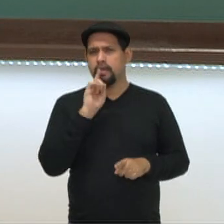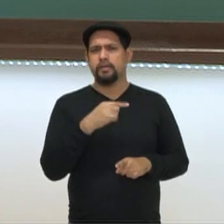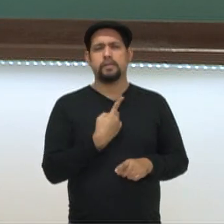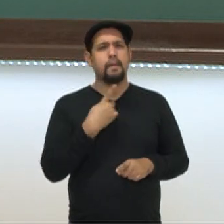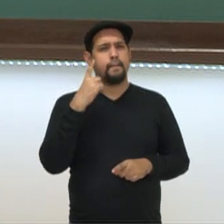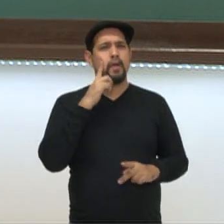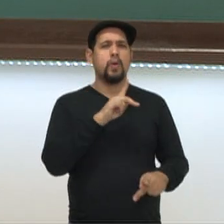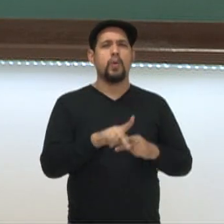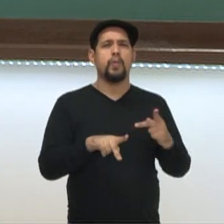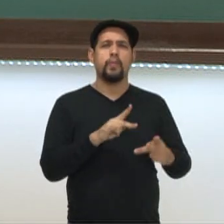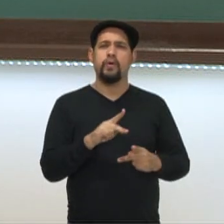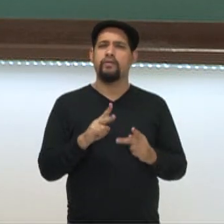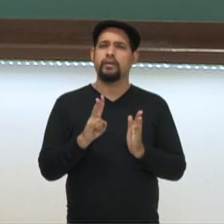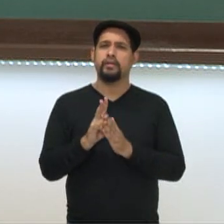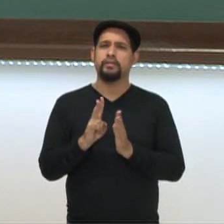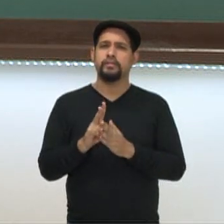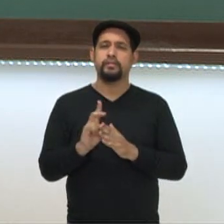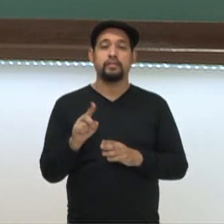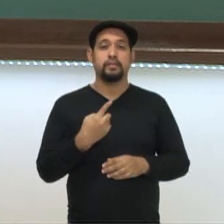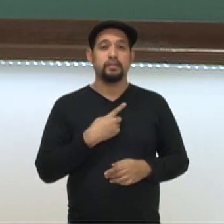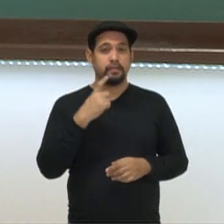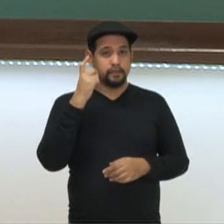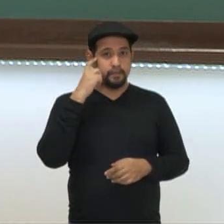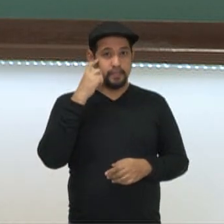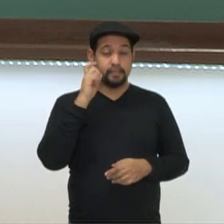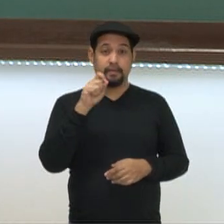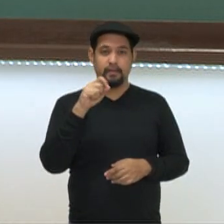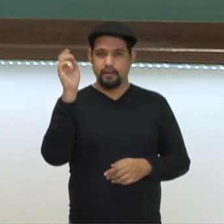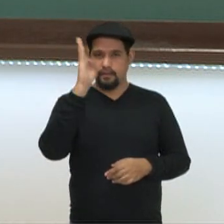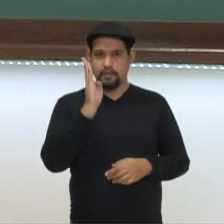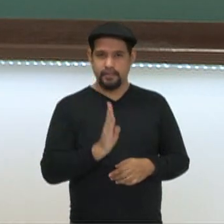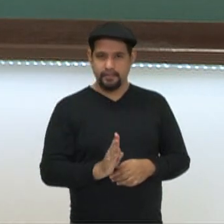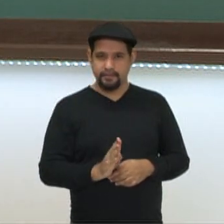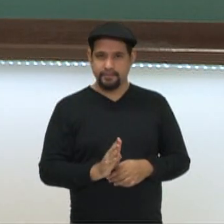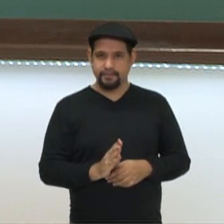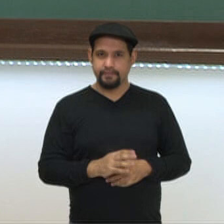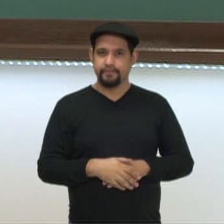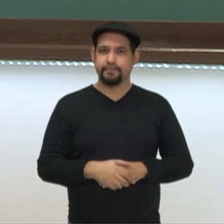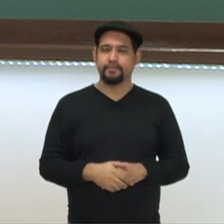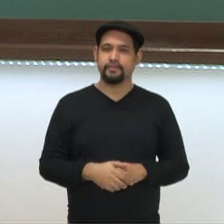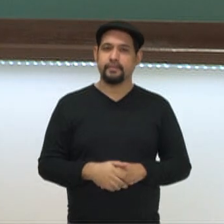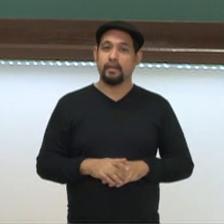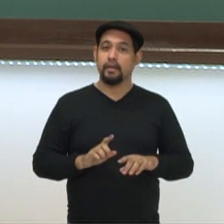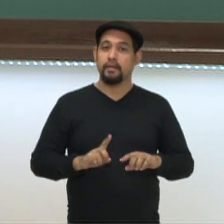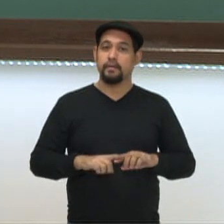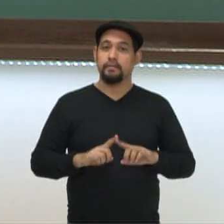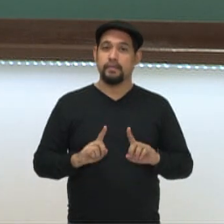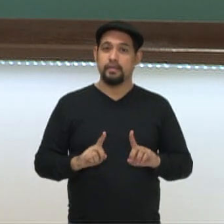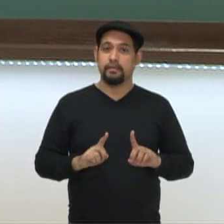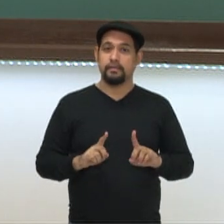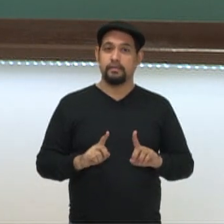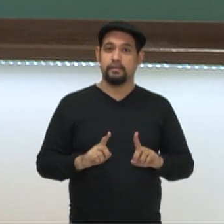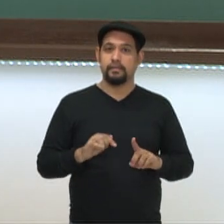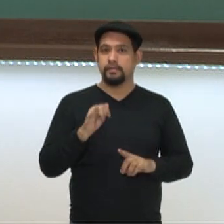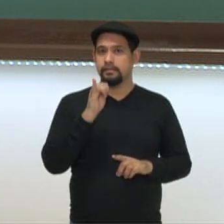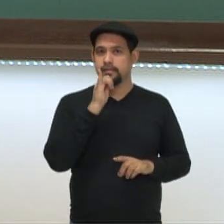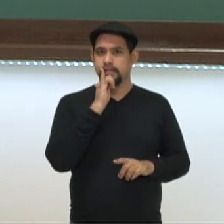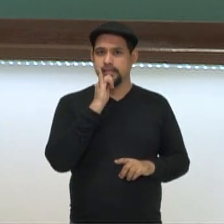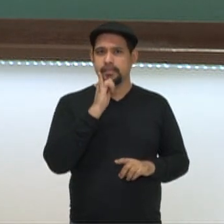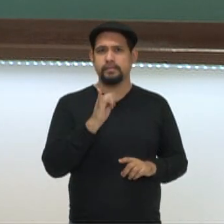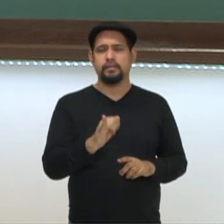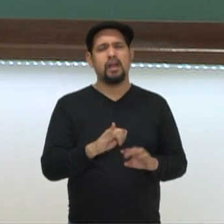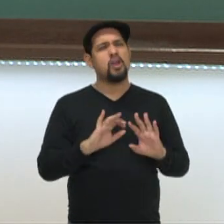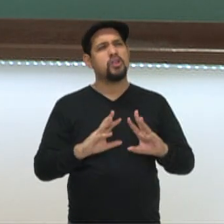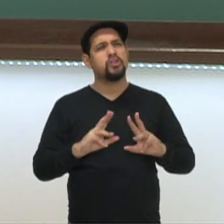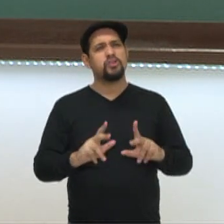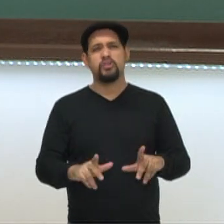pensa em povo indígena, a gente imagina os indígenas do Brasil, tipo de cultura brasileira. Mas em toda a América, então América do Sul,